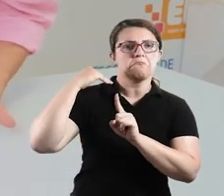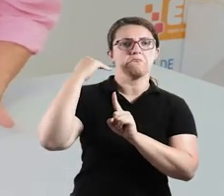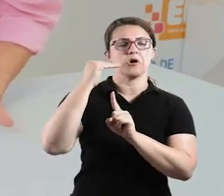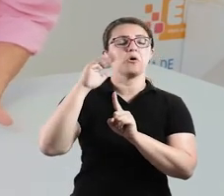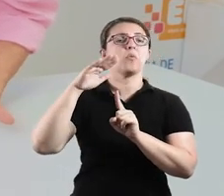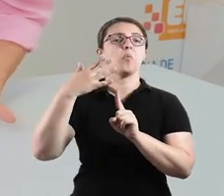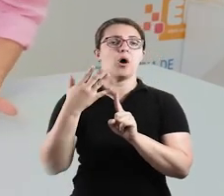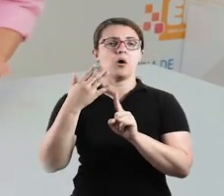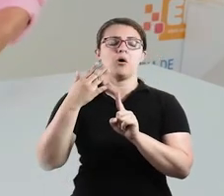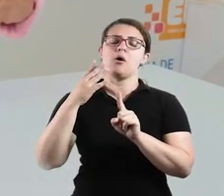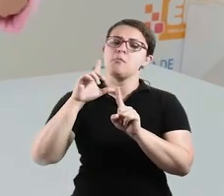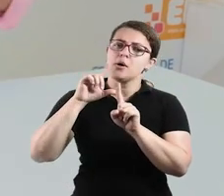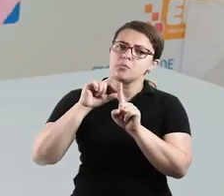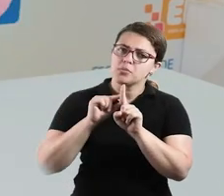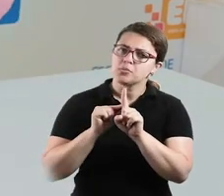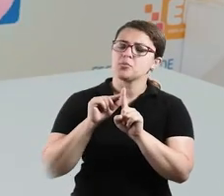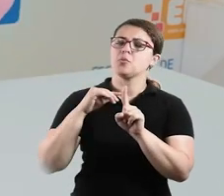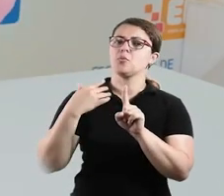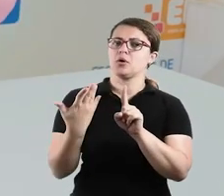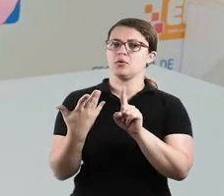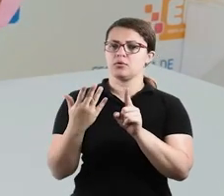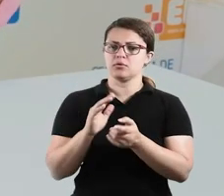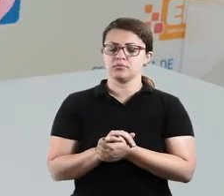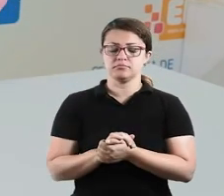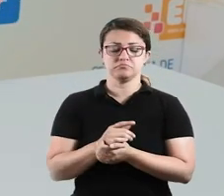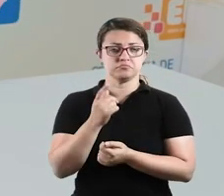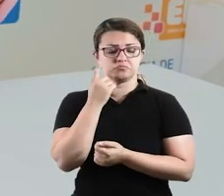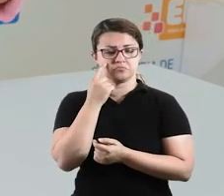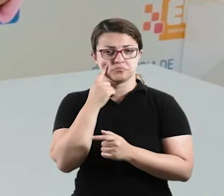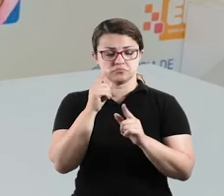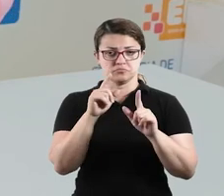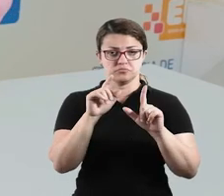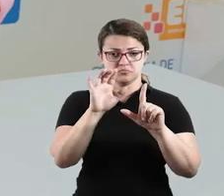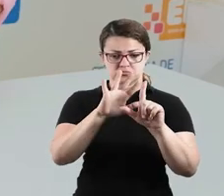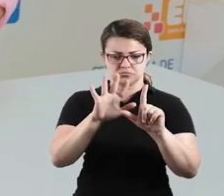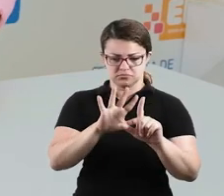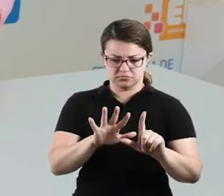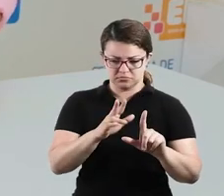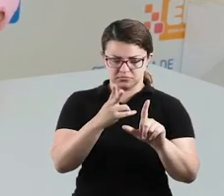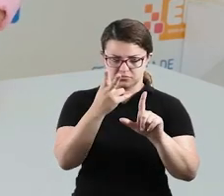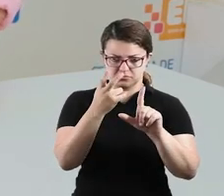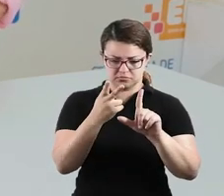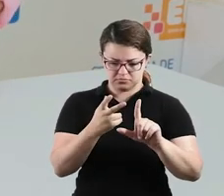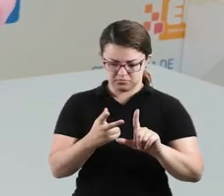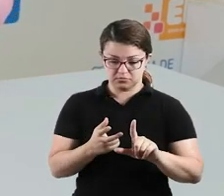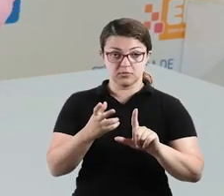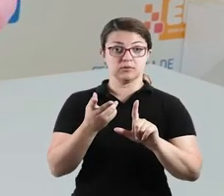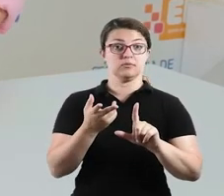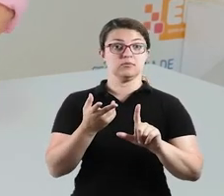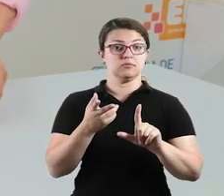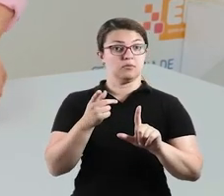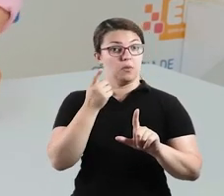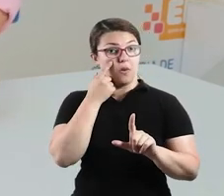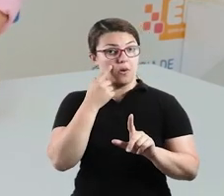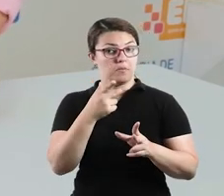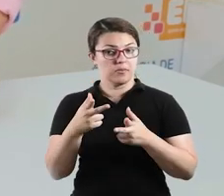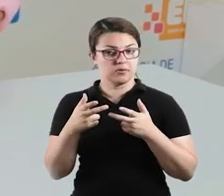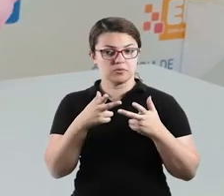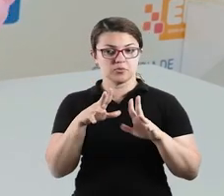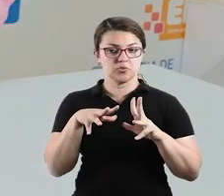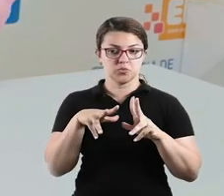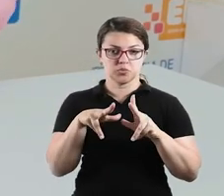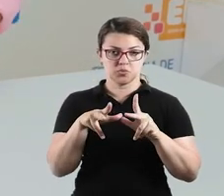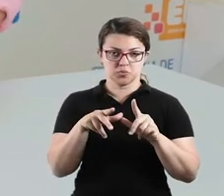baixa. Ou seja, você tem essa oportunidade de te ver. Veja bem, aluno. Todos os